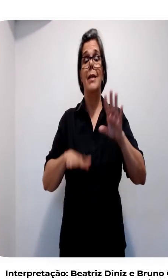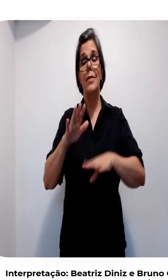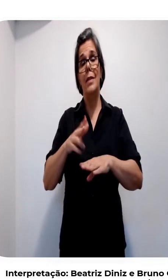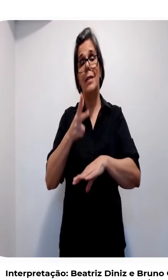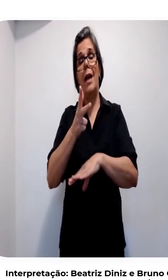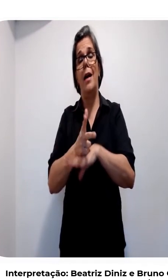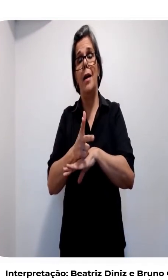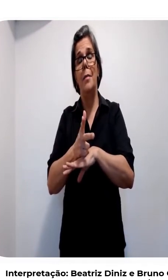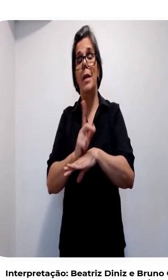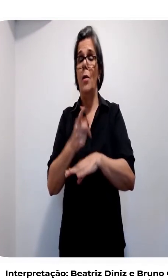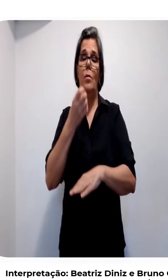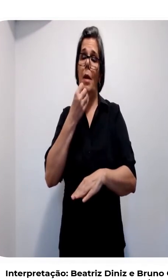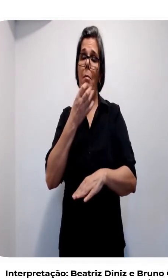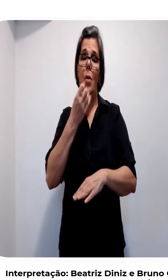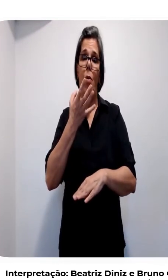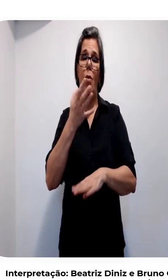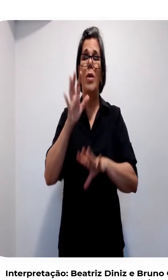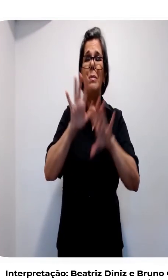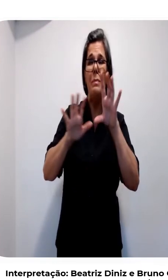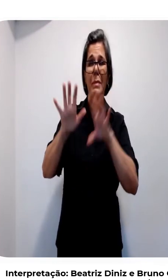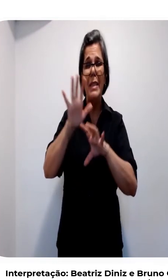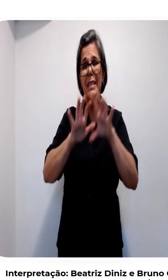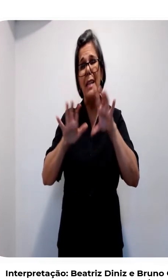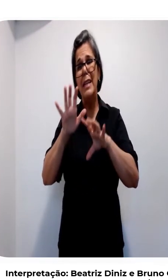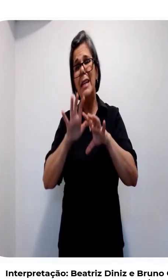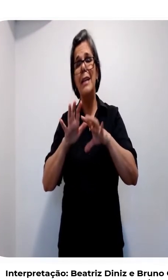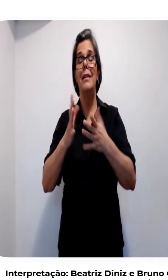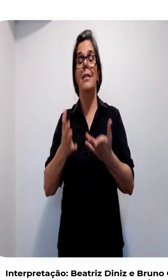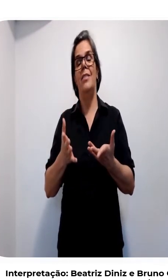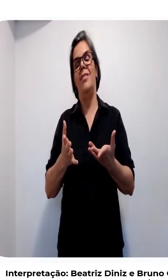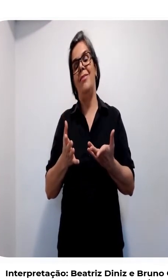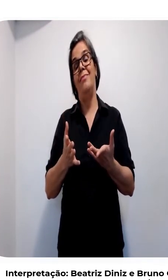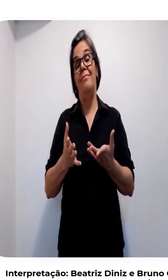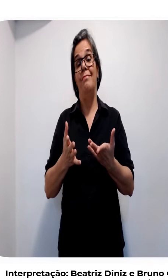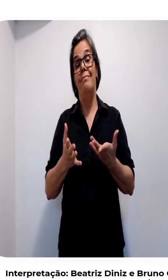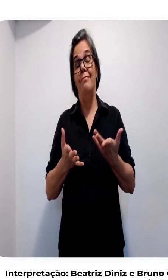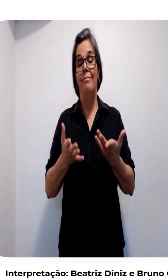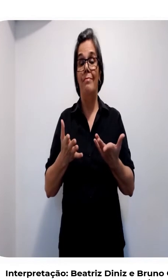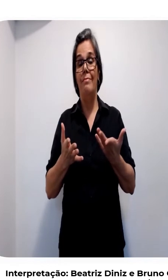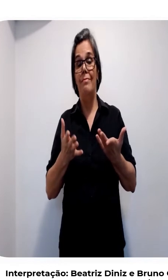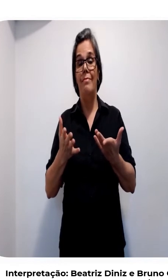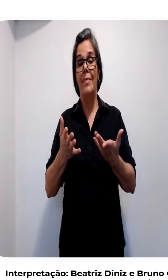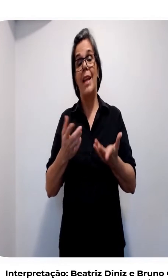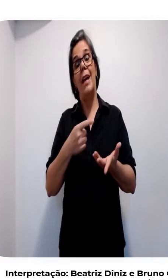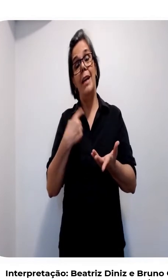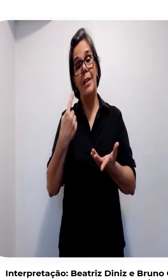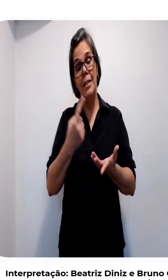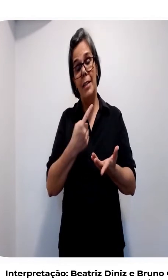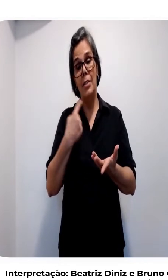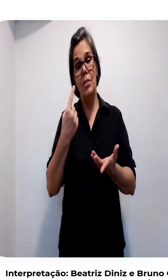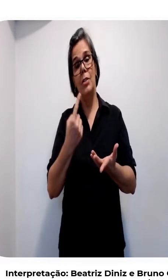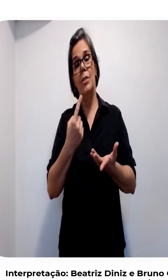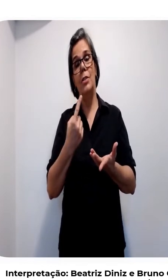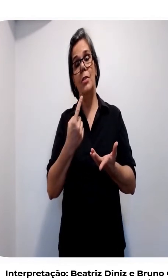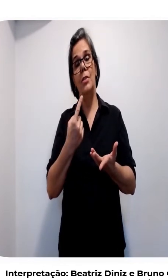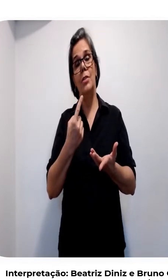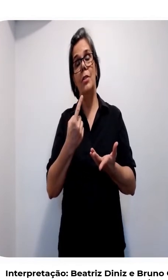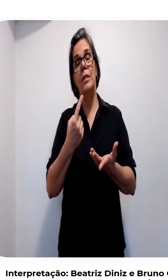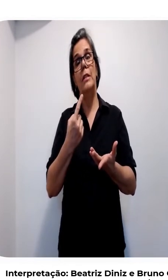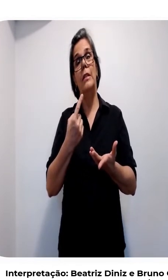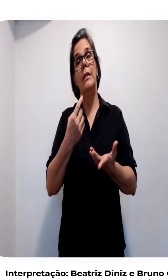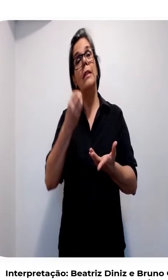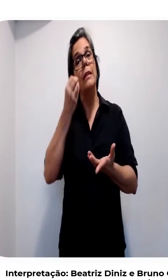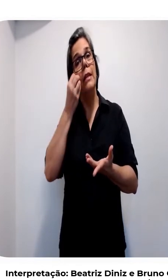bem, não está muito nítida, então a gente também faz isso,